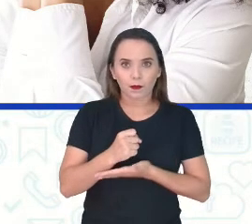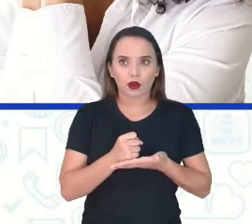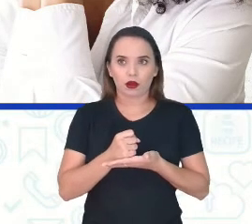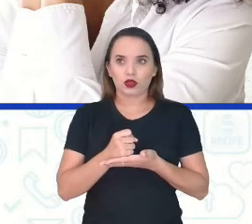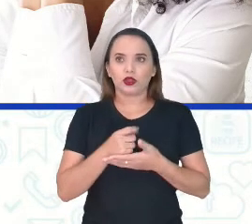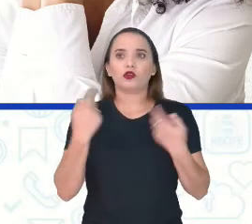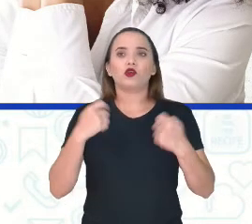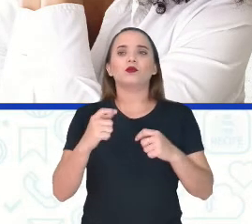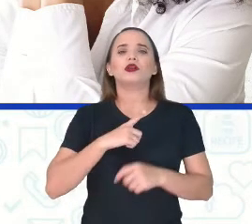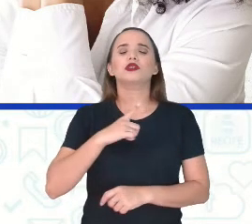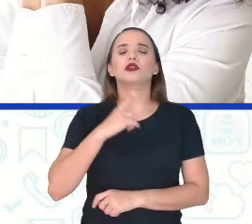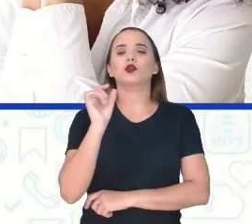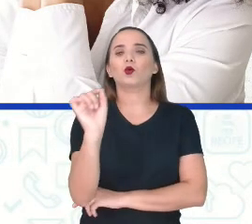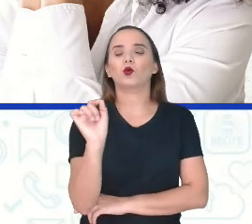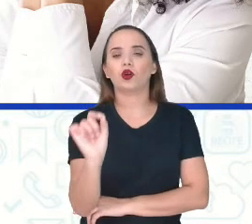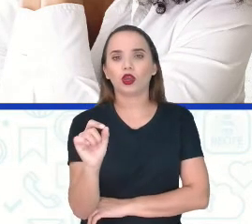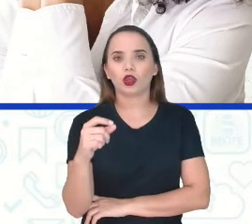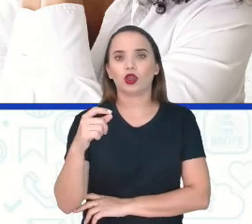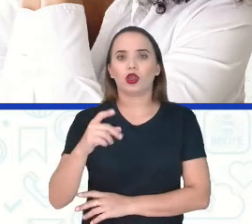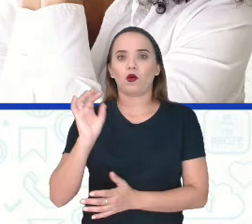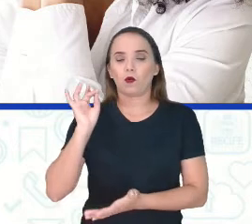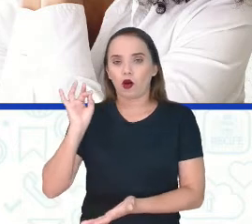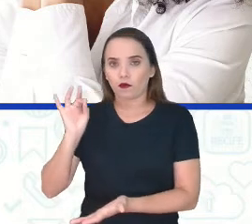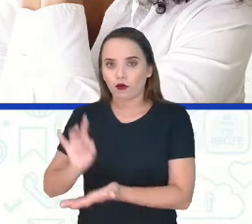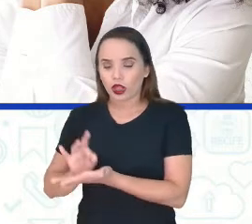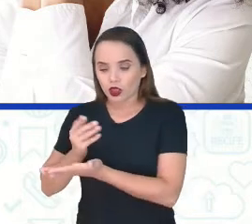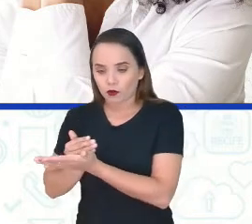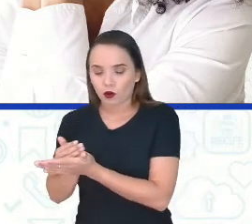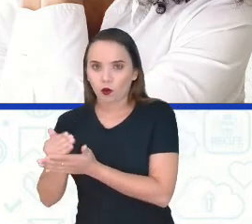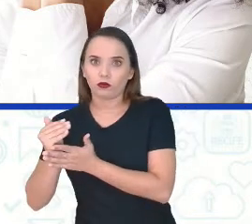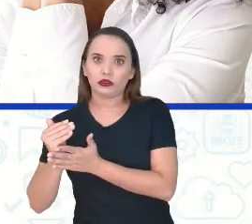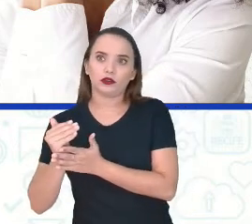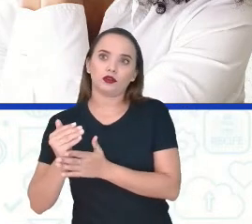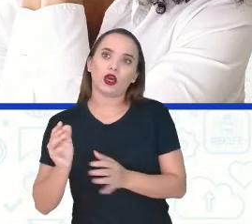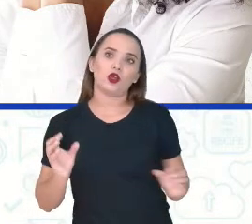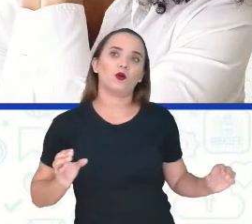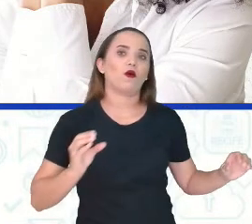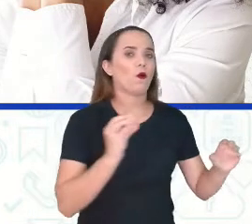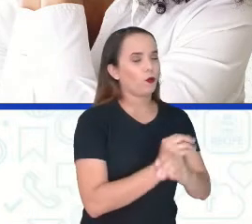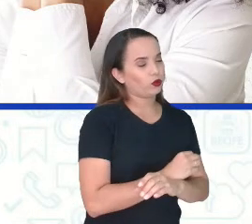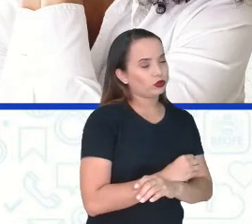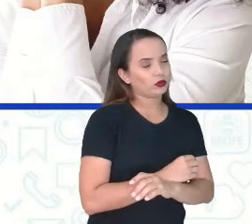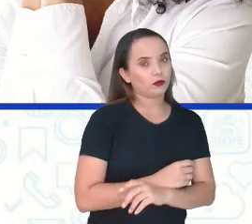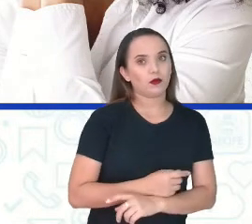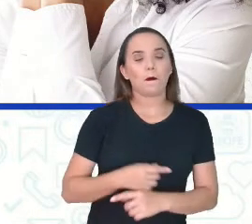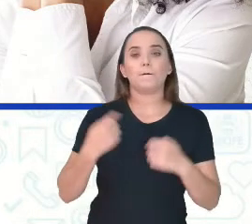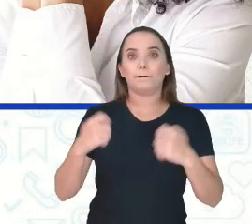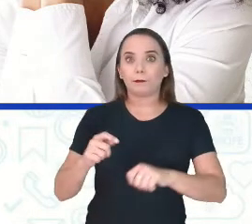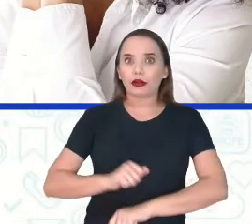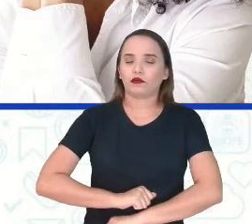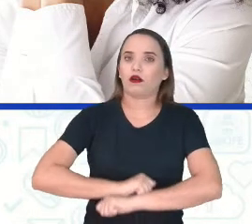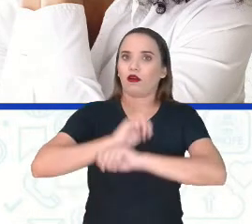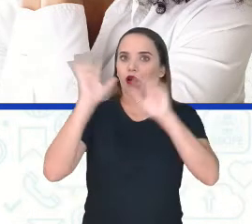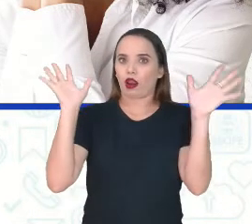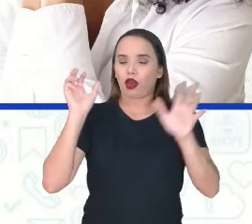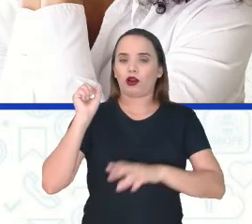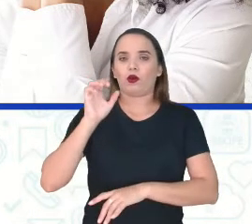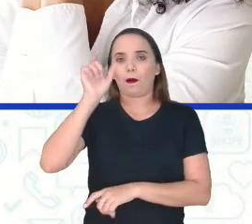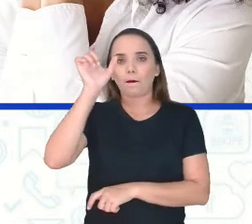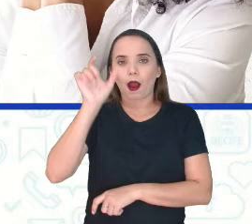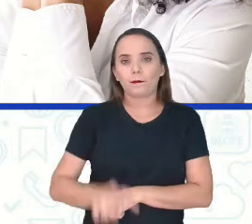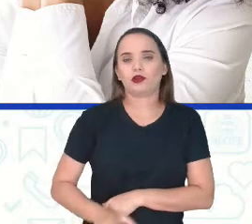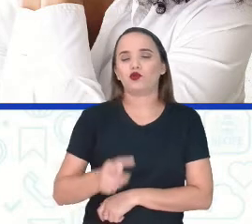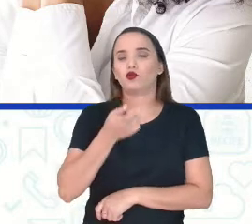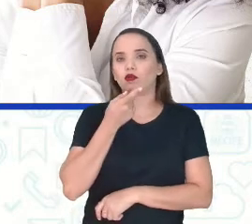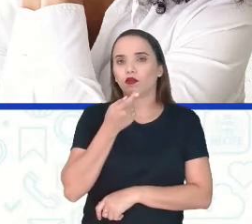importante termos o quê? Premissa e conclusão. E estar claro que a pessoa que faz a afirmação fez uma inferência, ou seja,